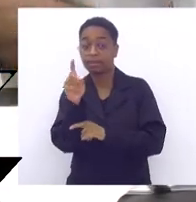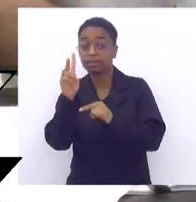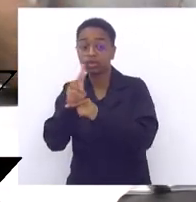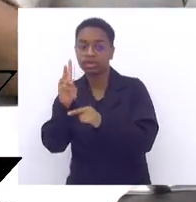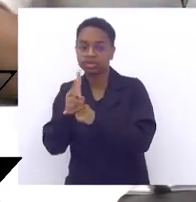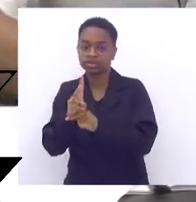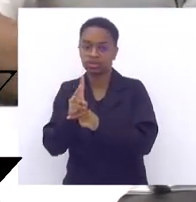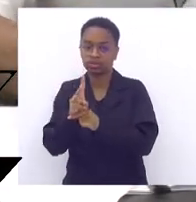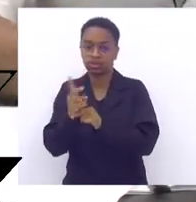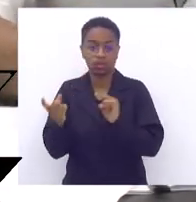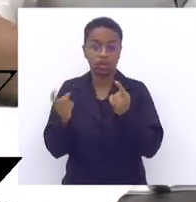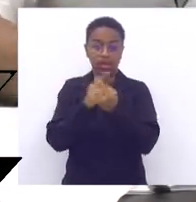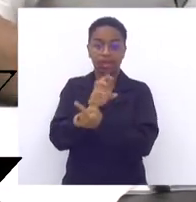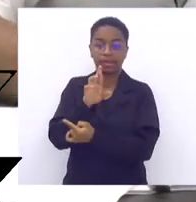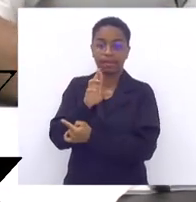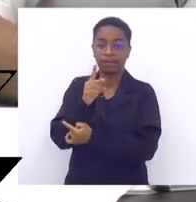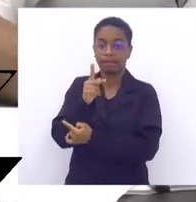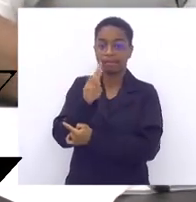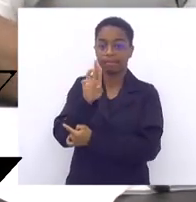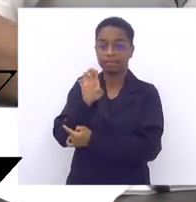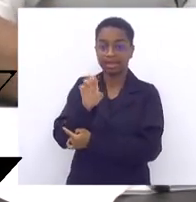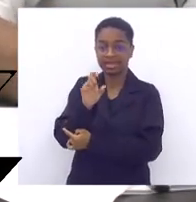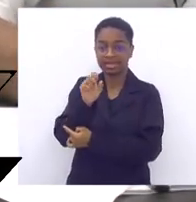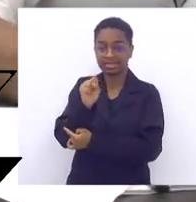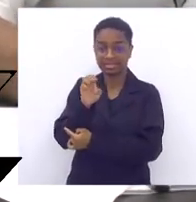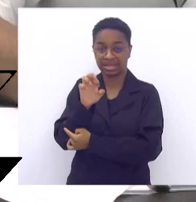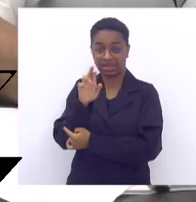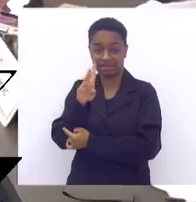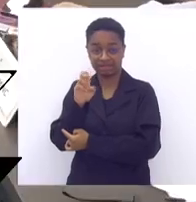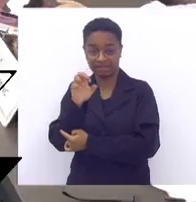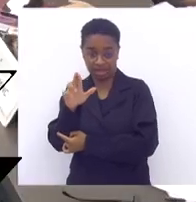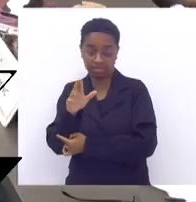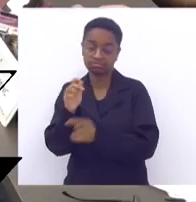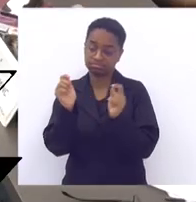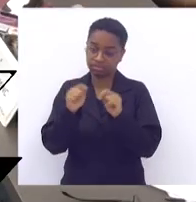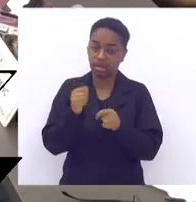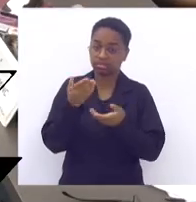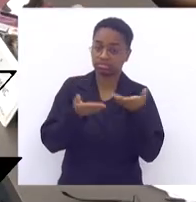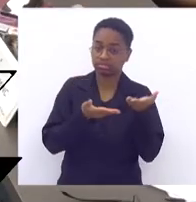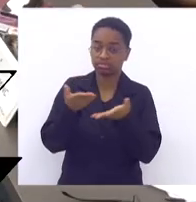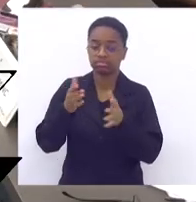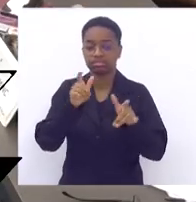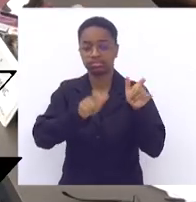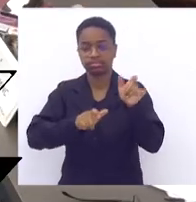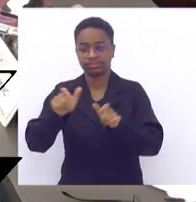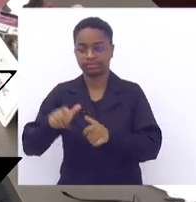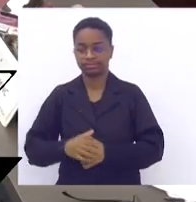de preservação, atende a todas as partes. Presidente. Presidente.